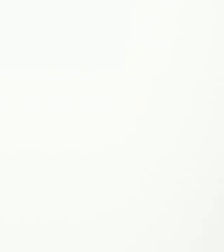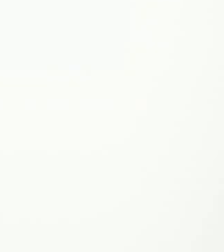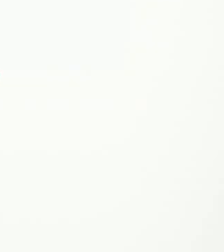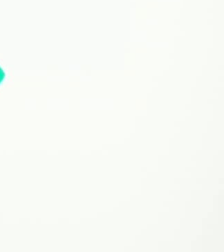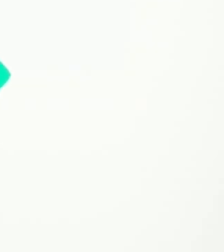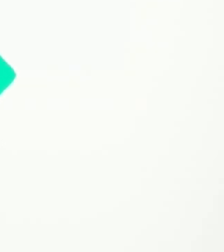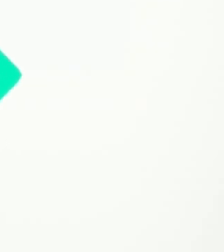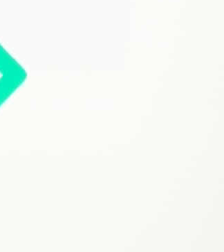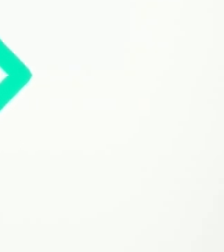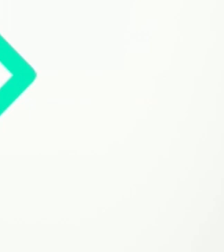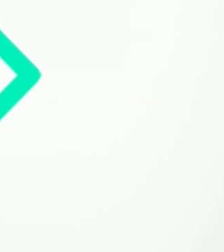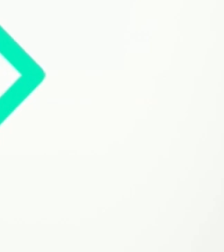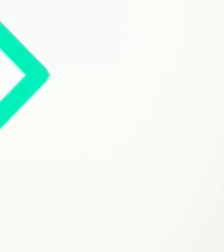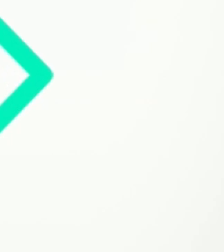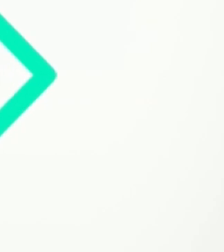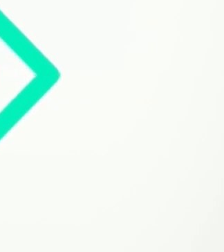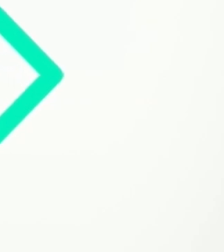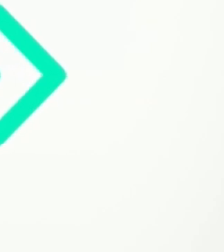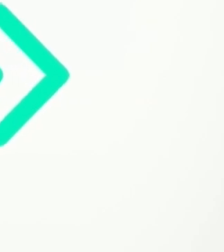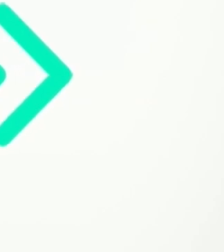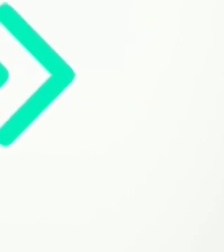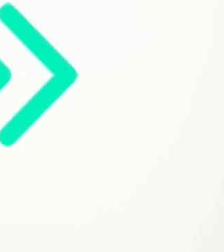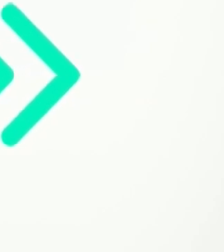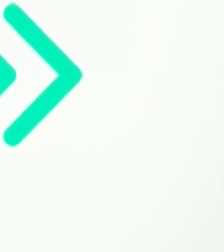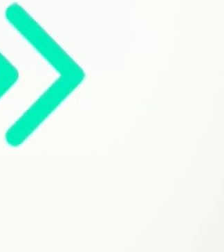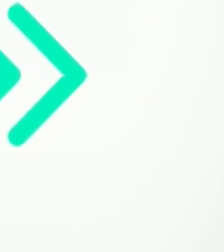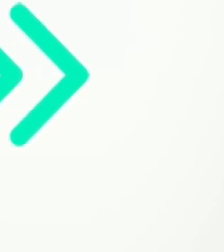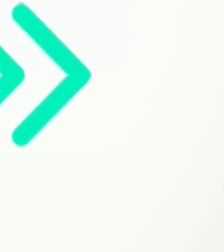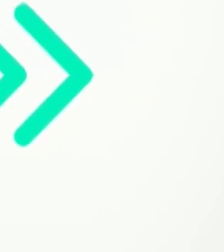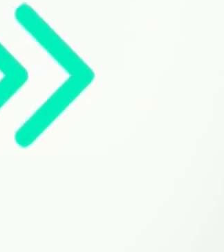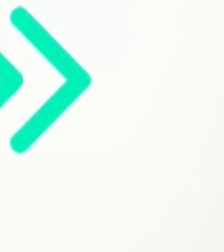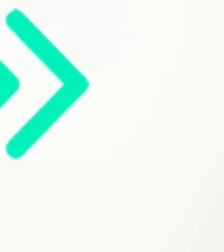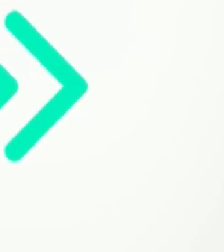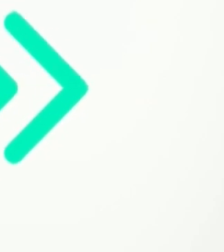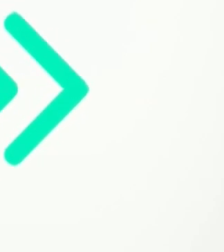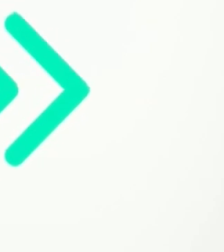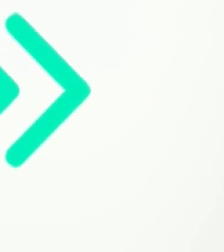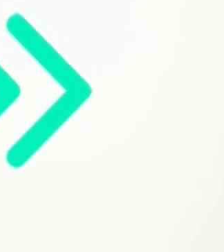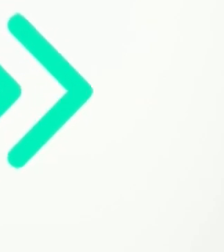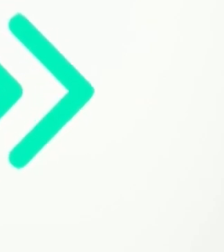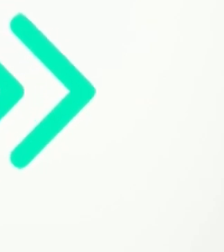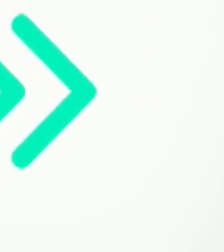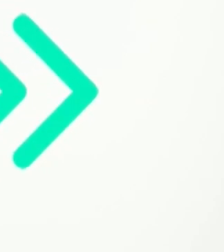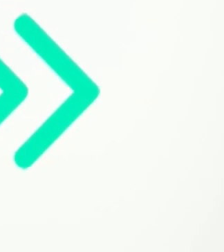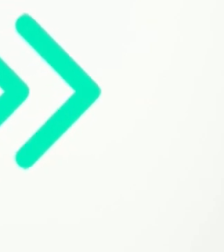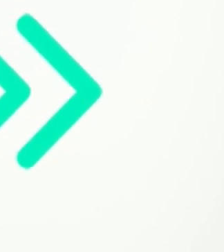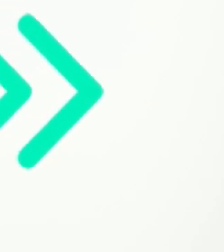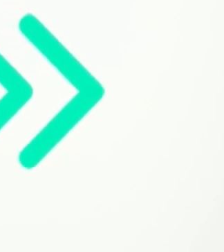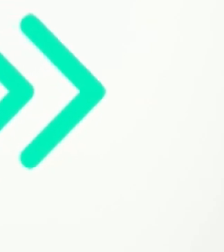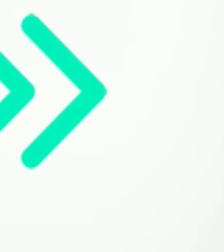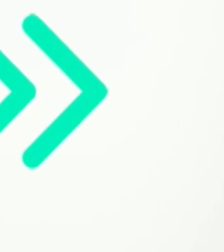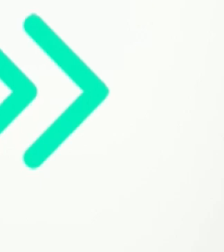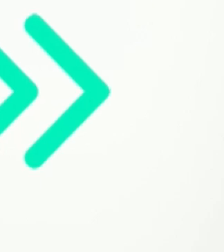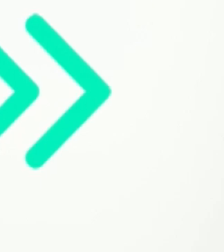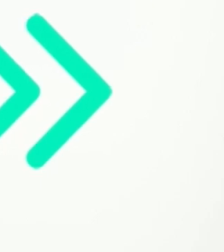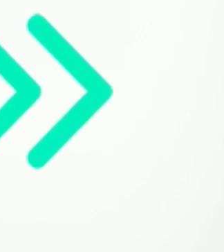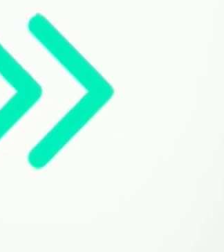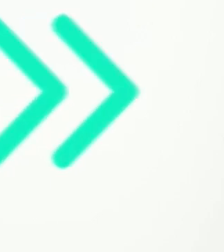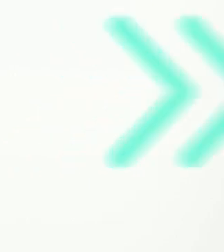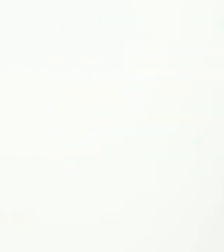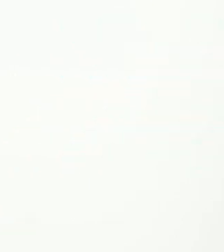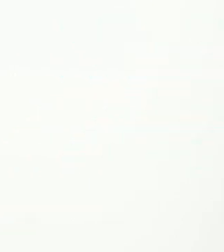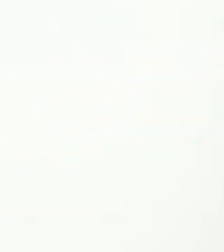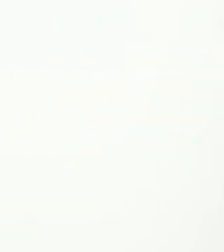Laranjeiras, berço da cultura sergipana, tem quase 30 mil habitantes e uma importante história política e